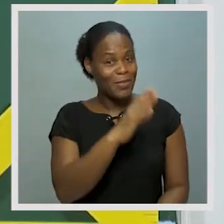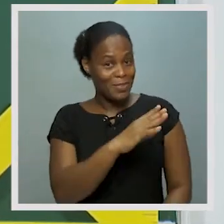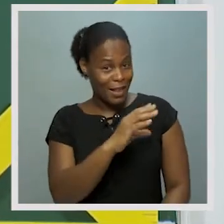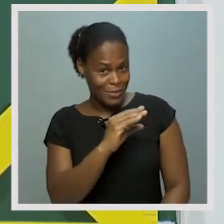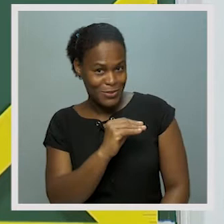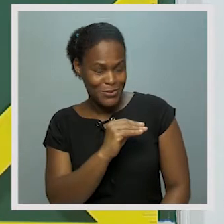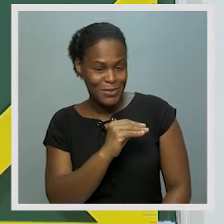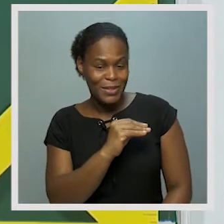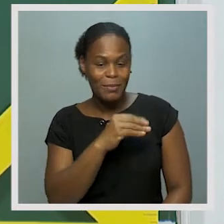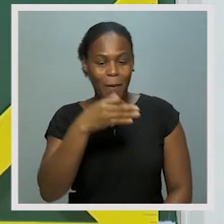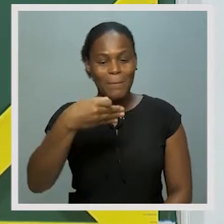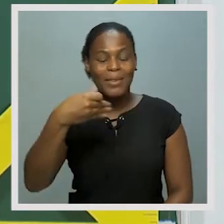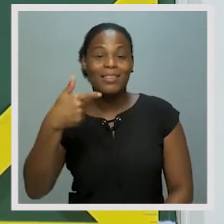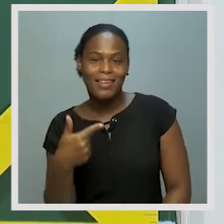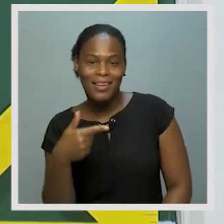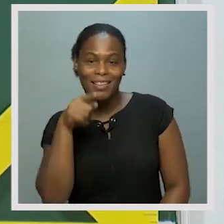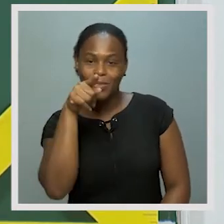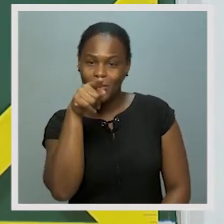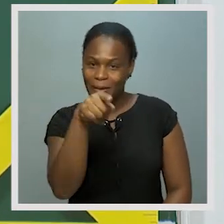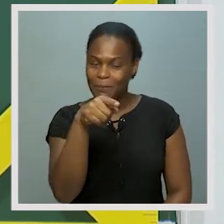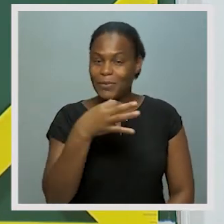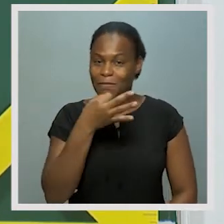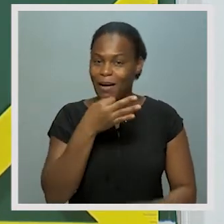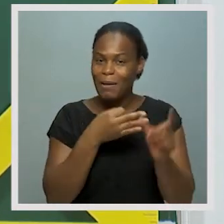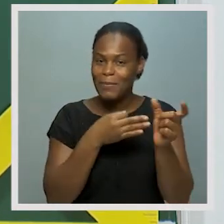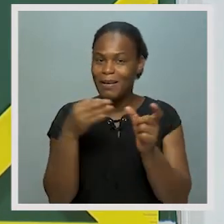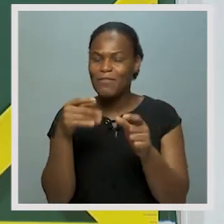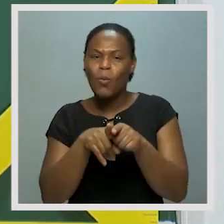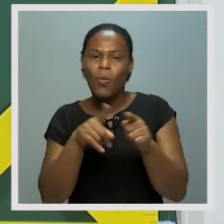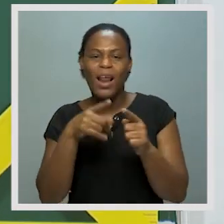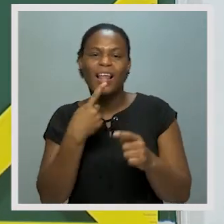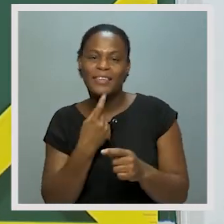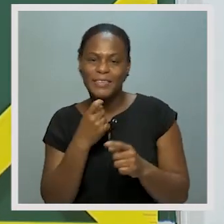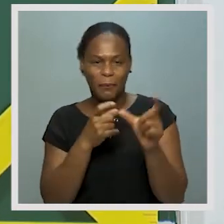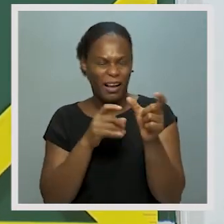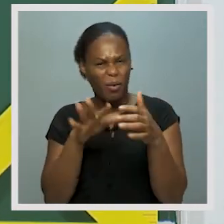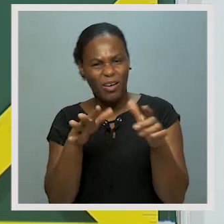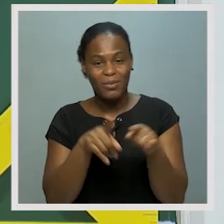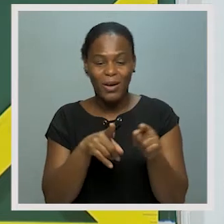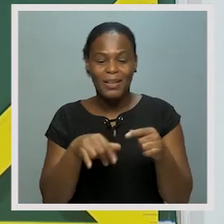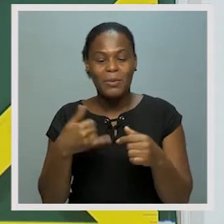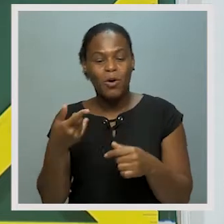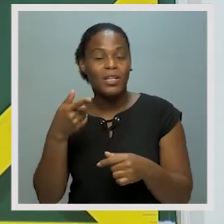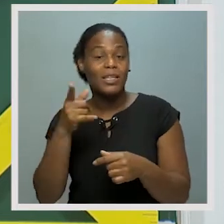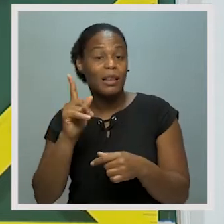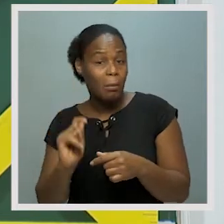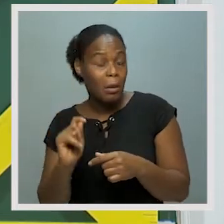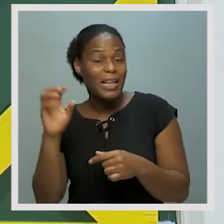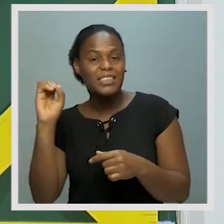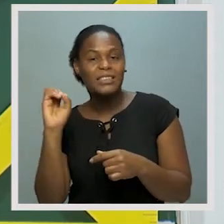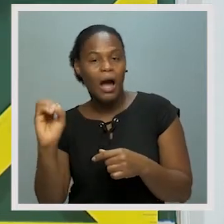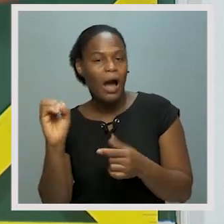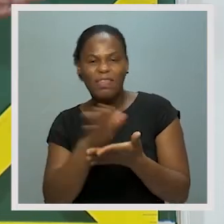10, PT, como se você estivesse a falar consoantes em inglês, e depois I, nada,